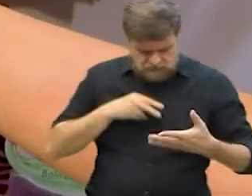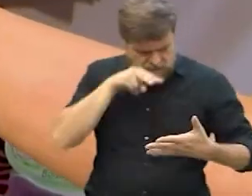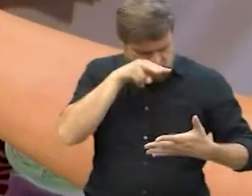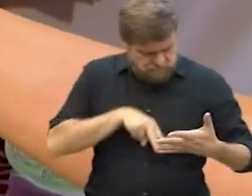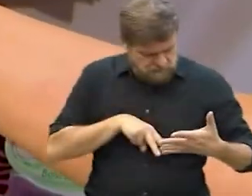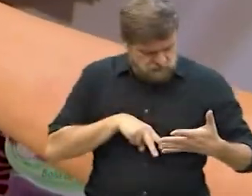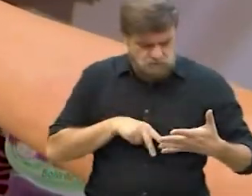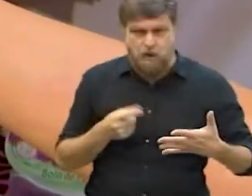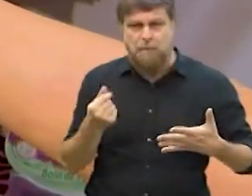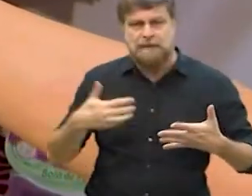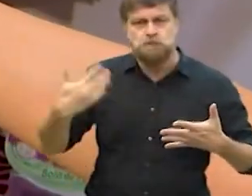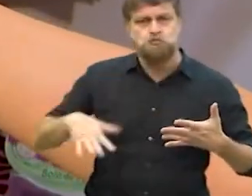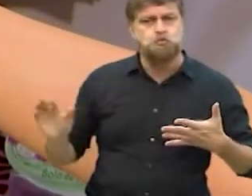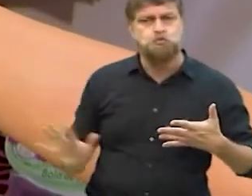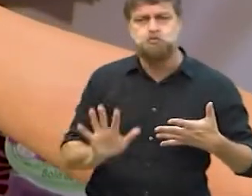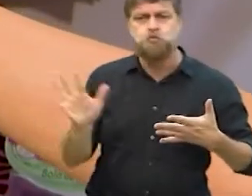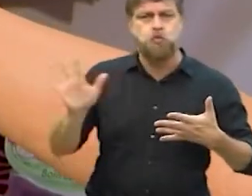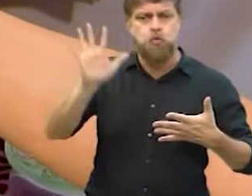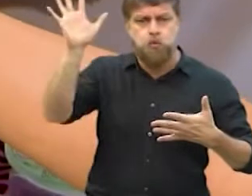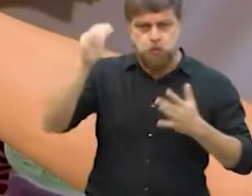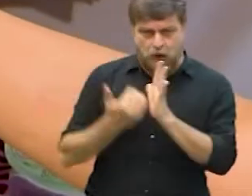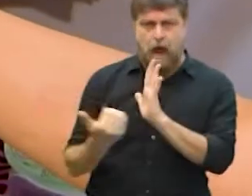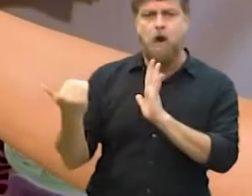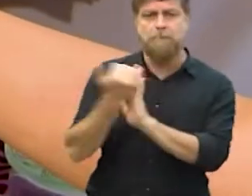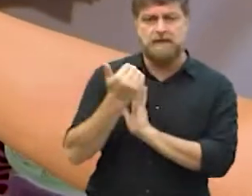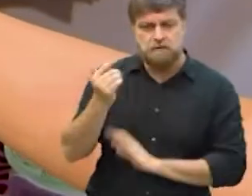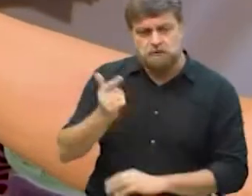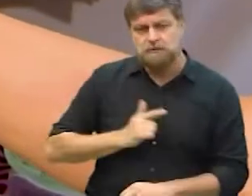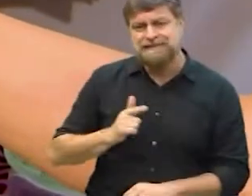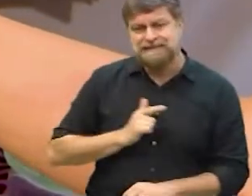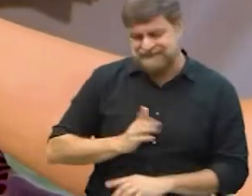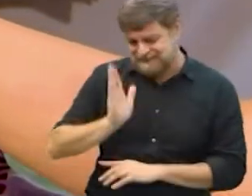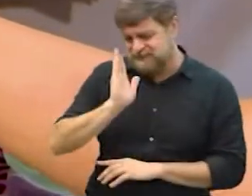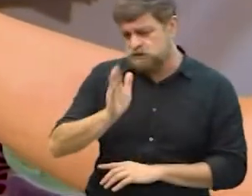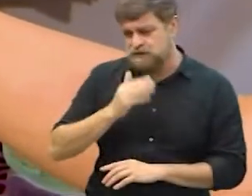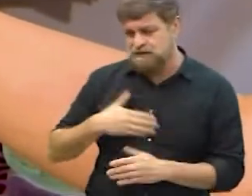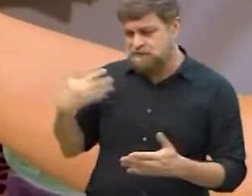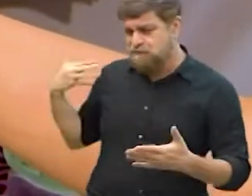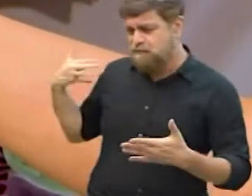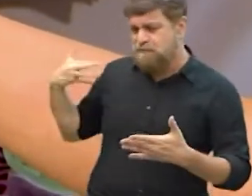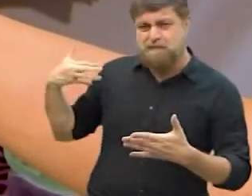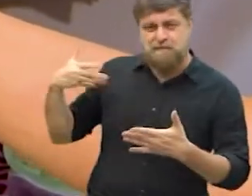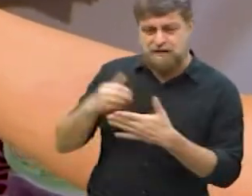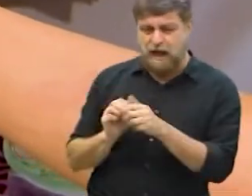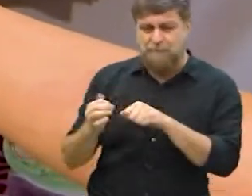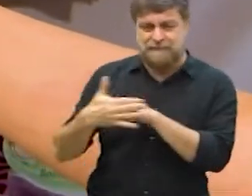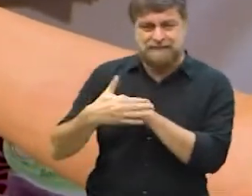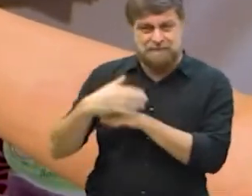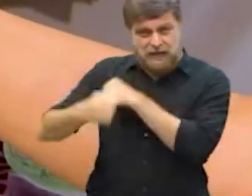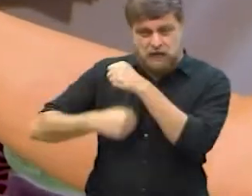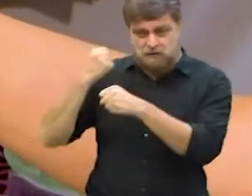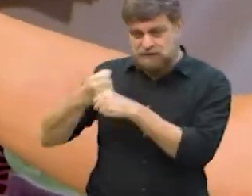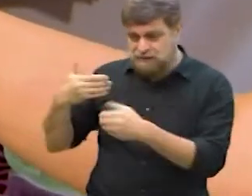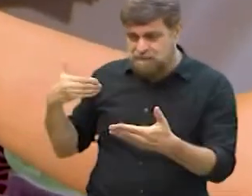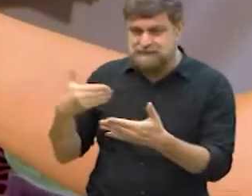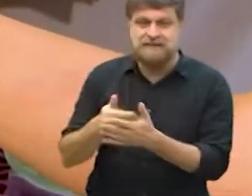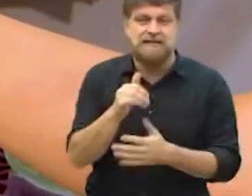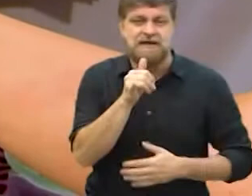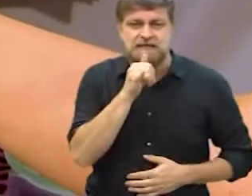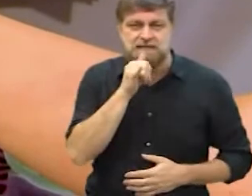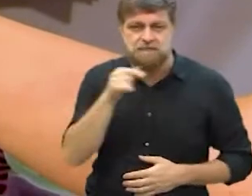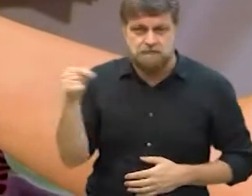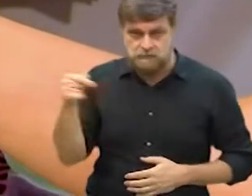mercadoria que chega, os pedidos que nós fazemos vem com aumento. Isso já desde quando começou a pandemia, do ano